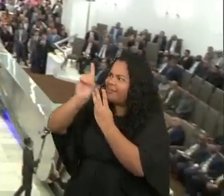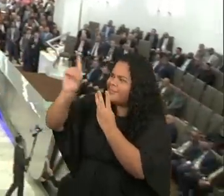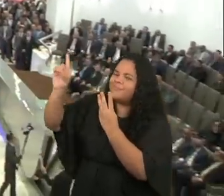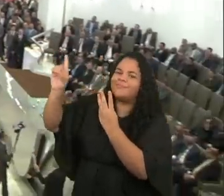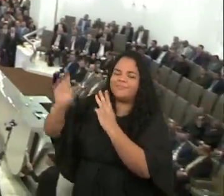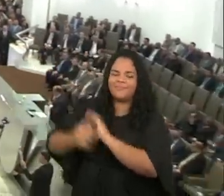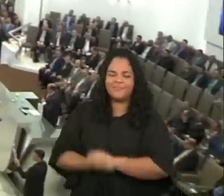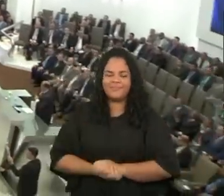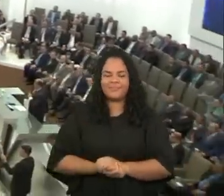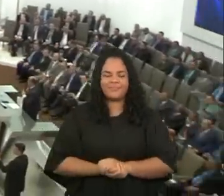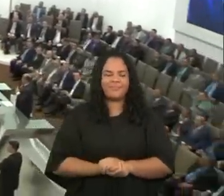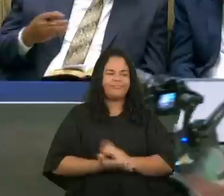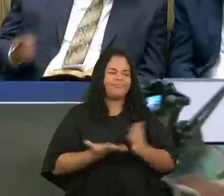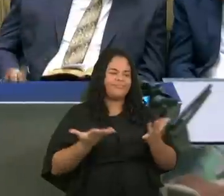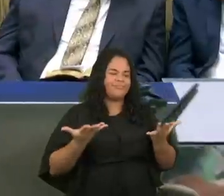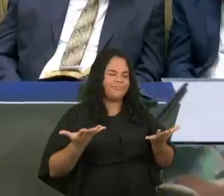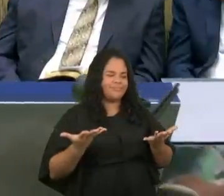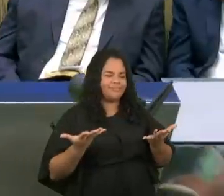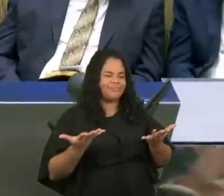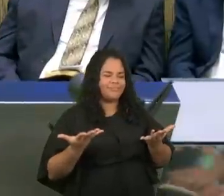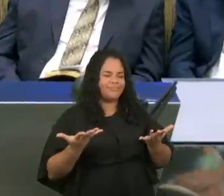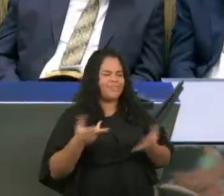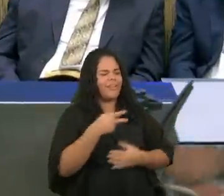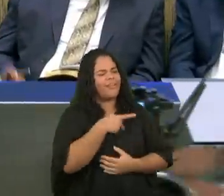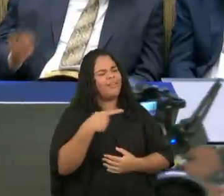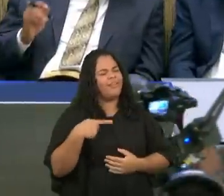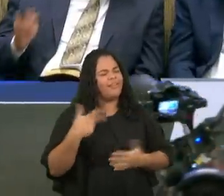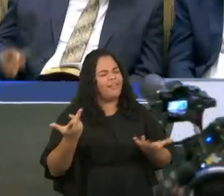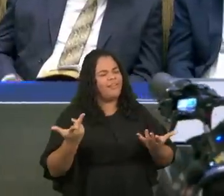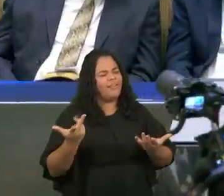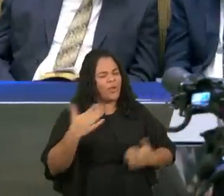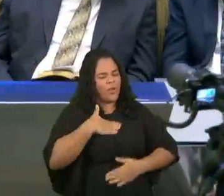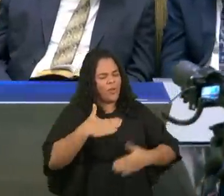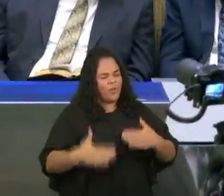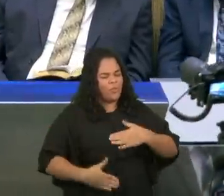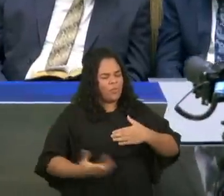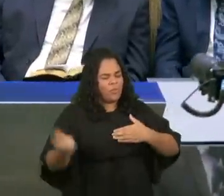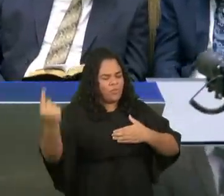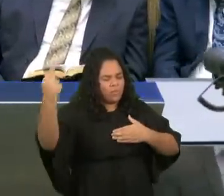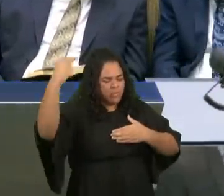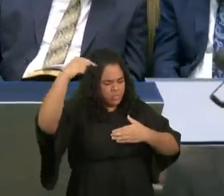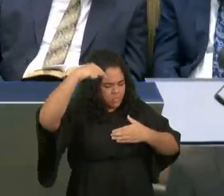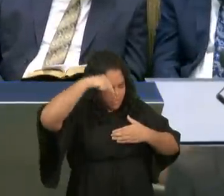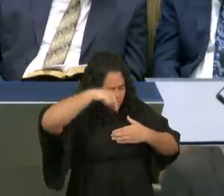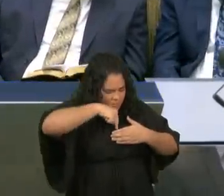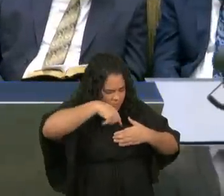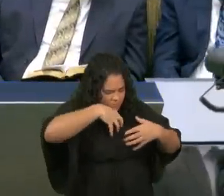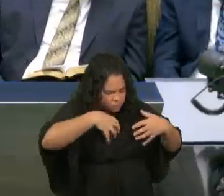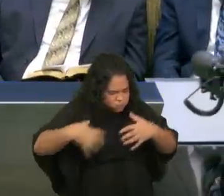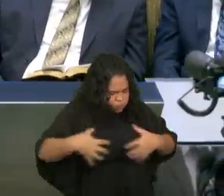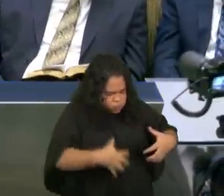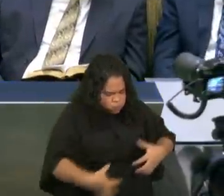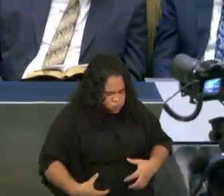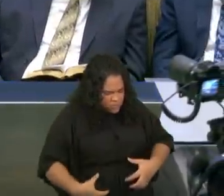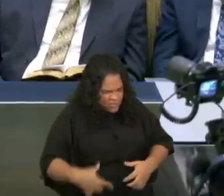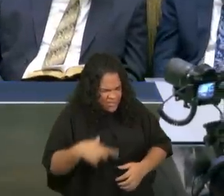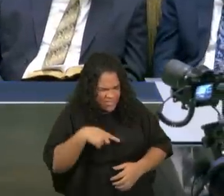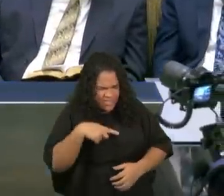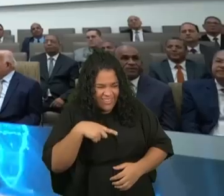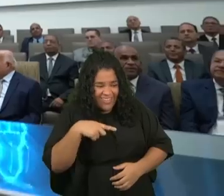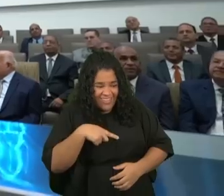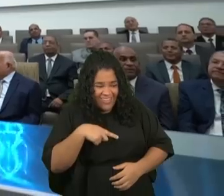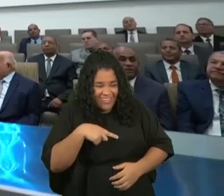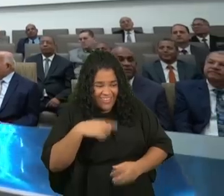Ô pastor, e dentro da gente também tem 3 em 1? Tem ou não tem? O